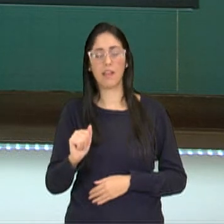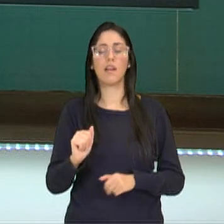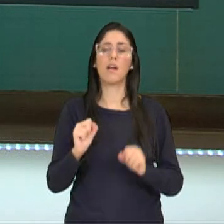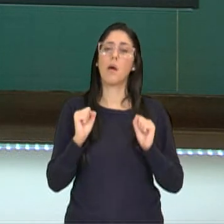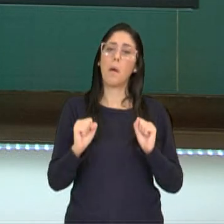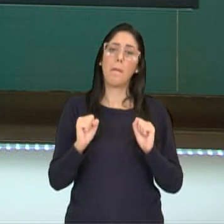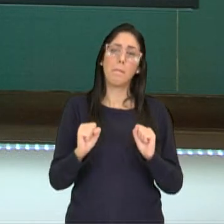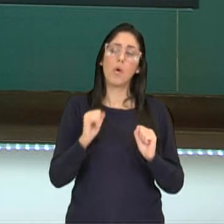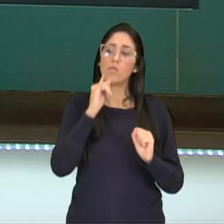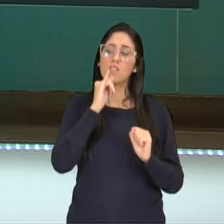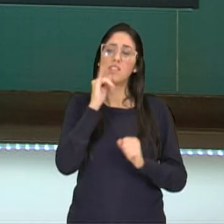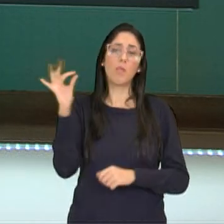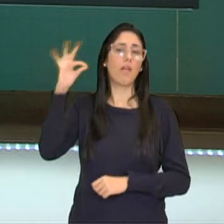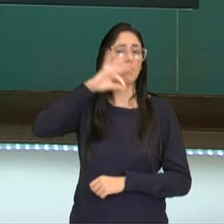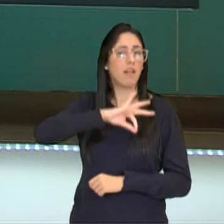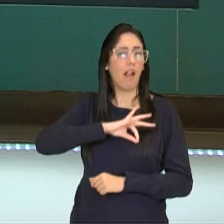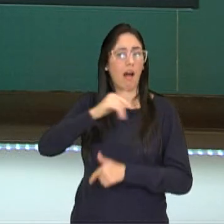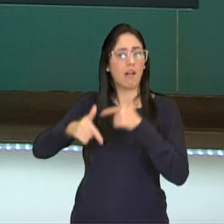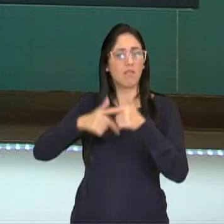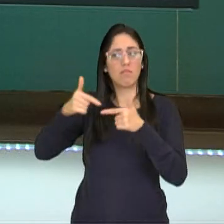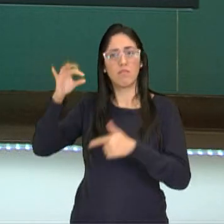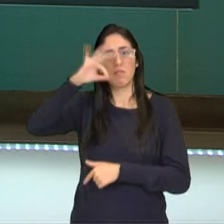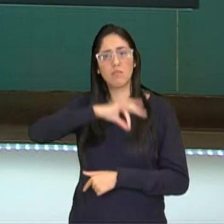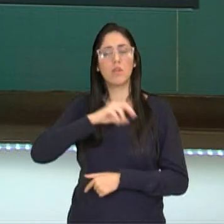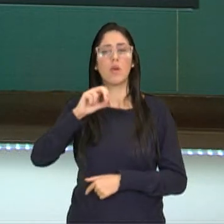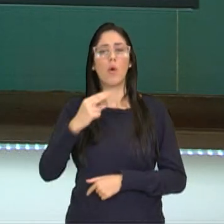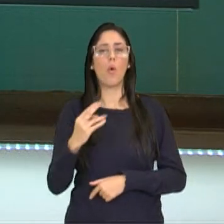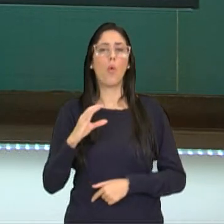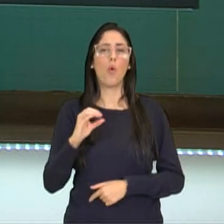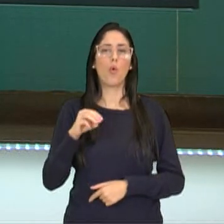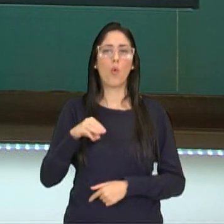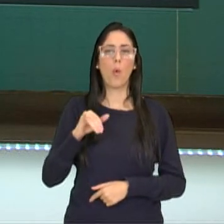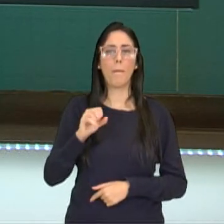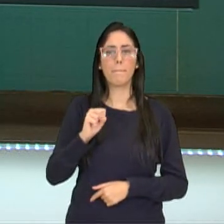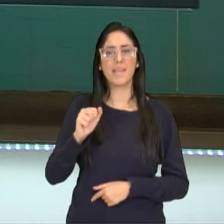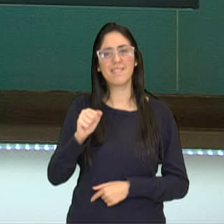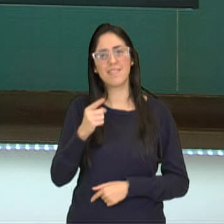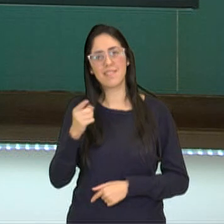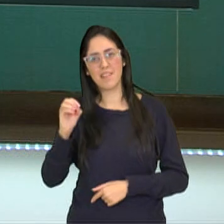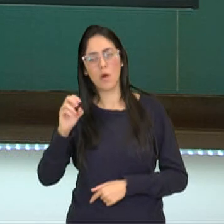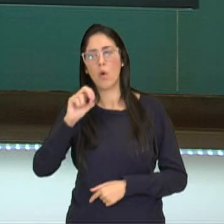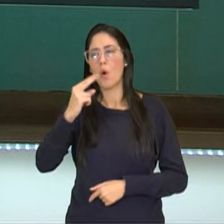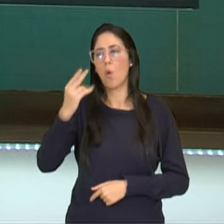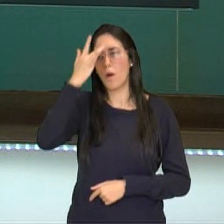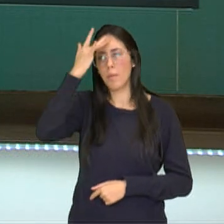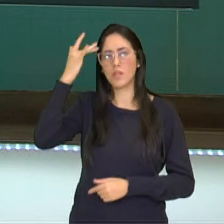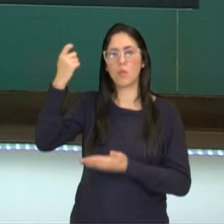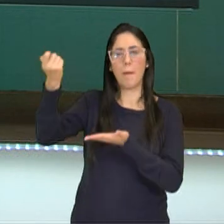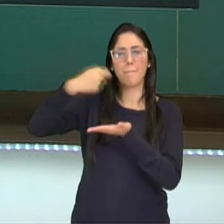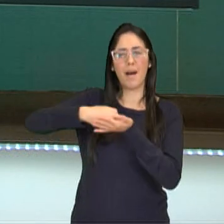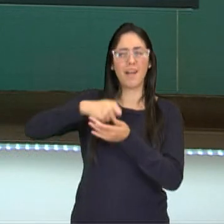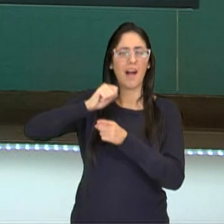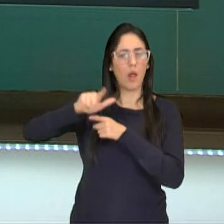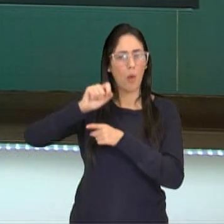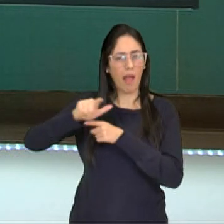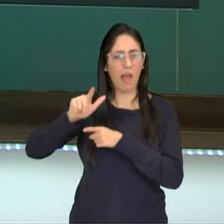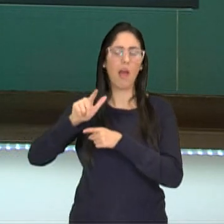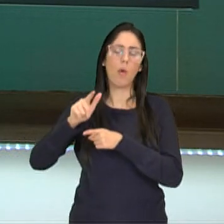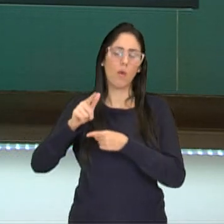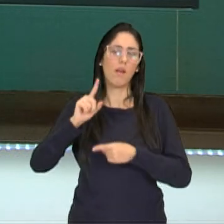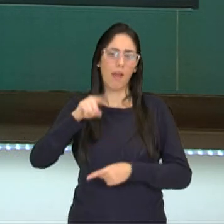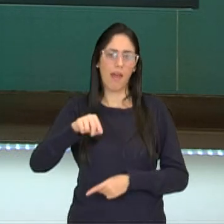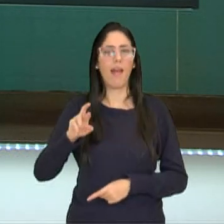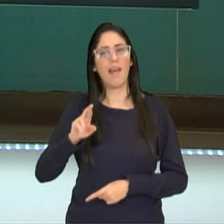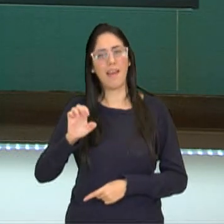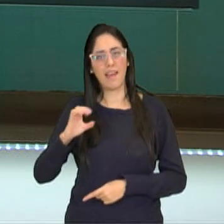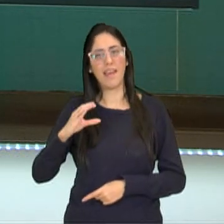exemplo, um salário, ganho com comissão, ganho com aluguel e assim sucessivamente, são exemplos de receitas que a